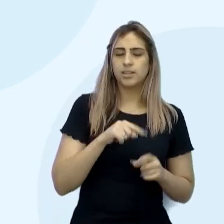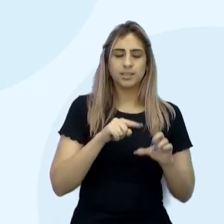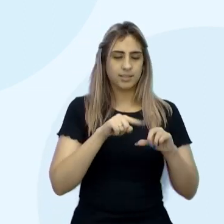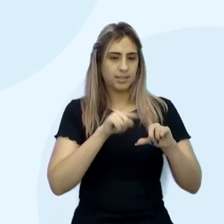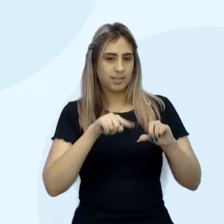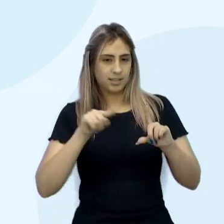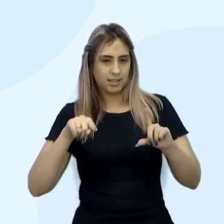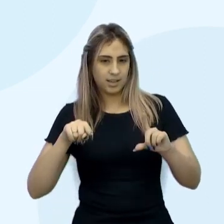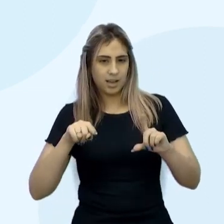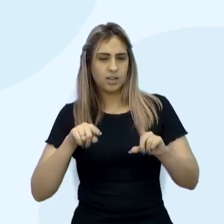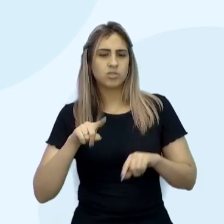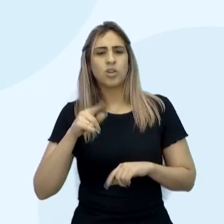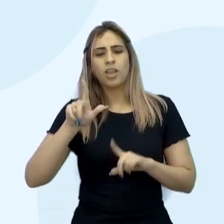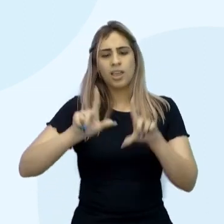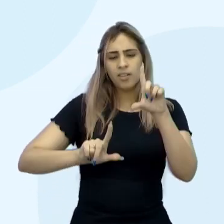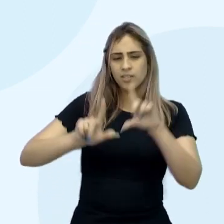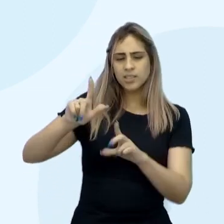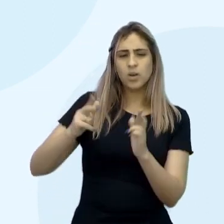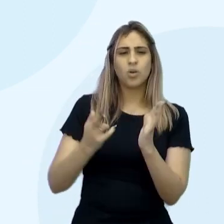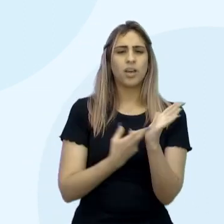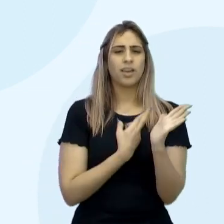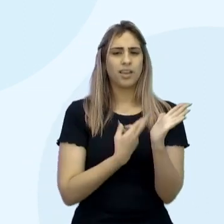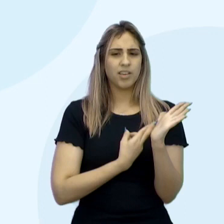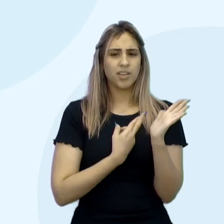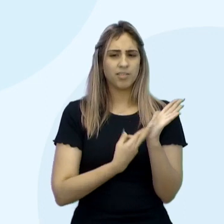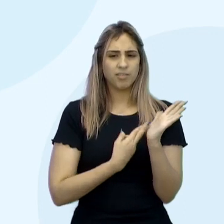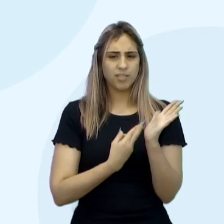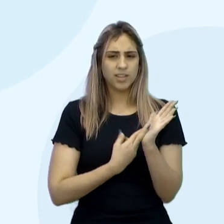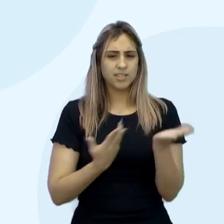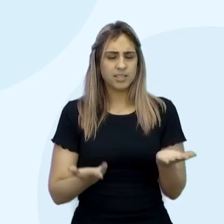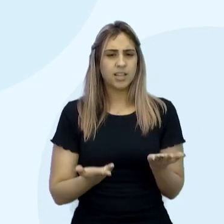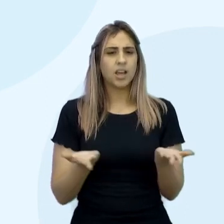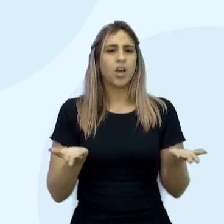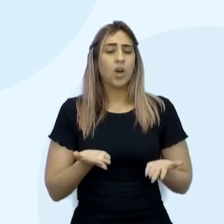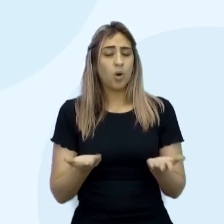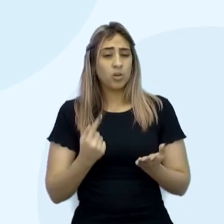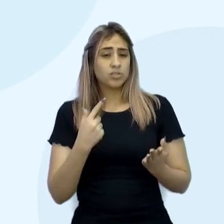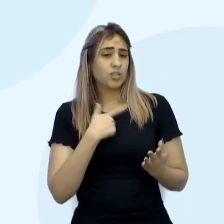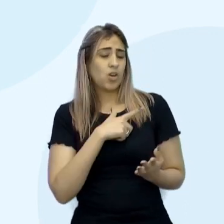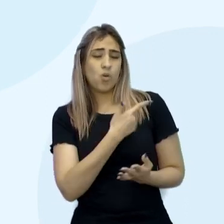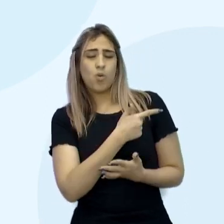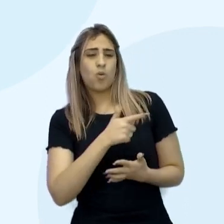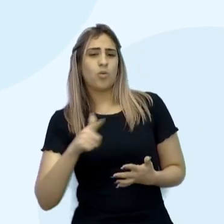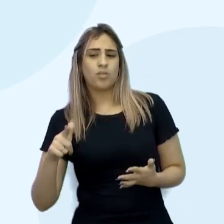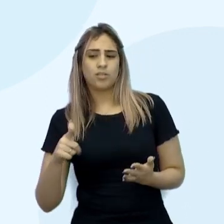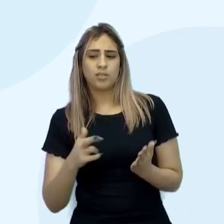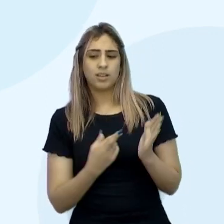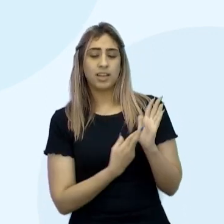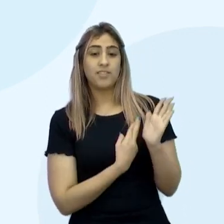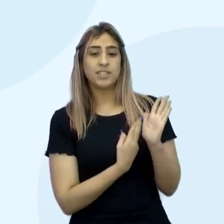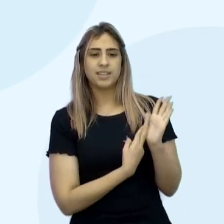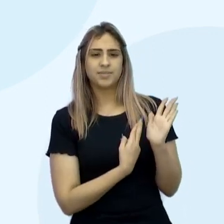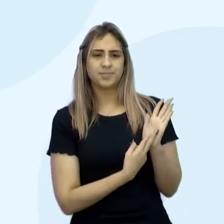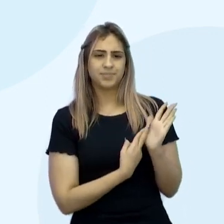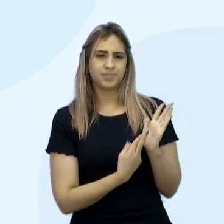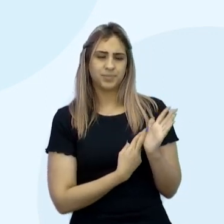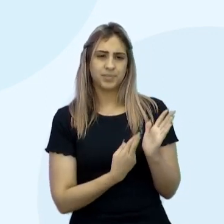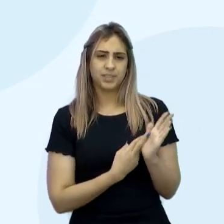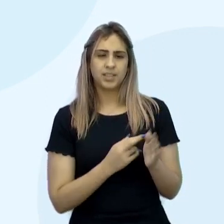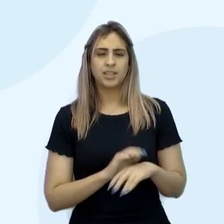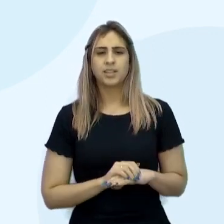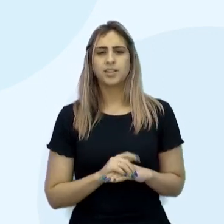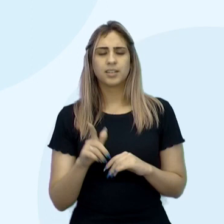revistas, essas coisas. Hoje não, né? Os meios de comunicação, eles são muito